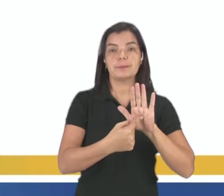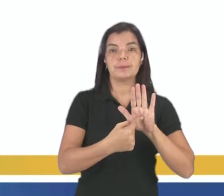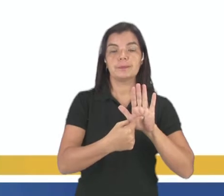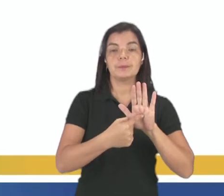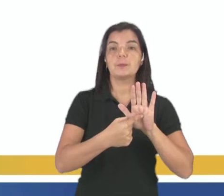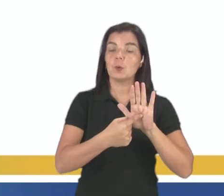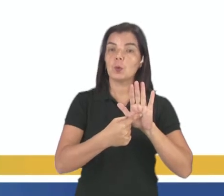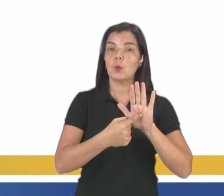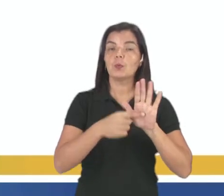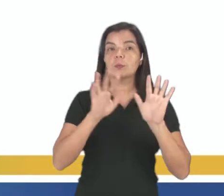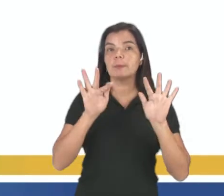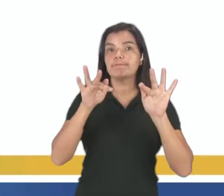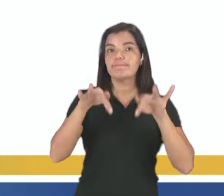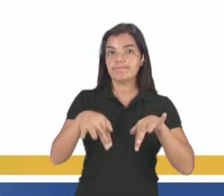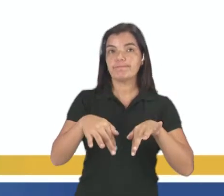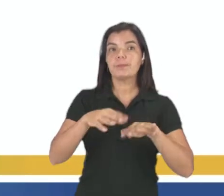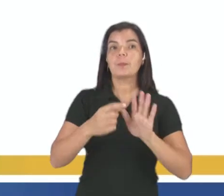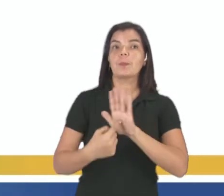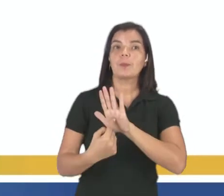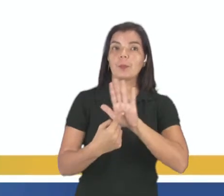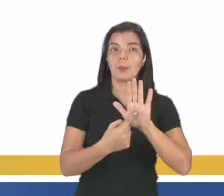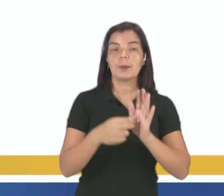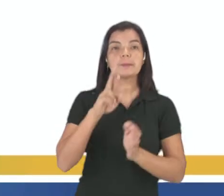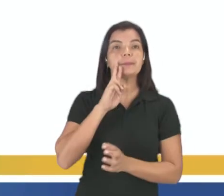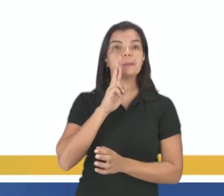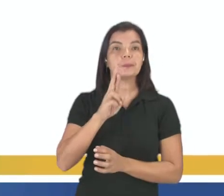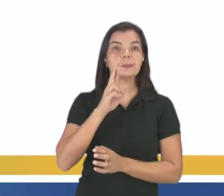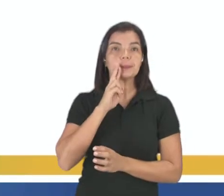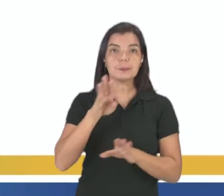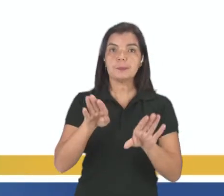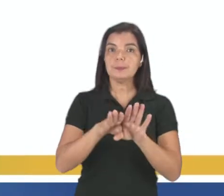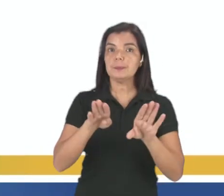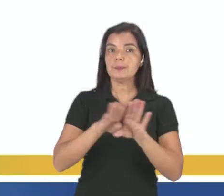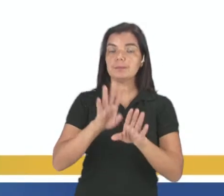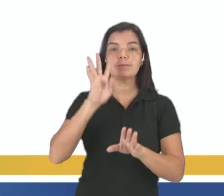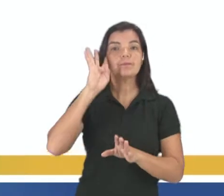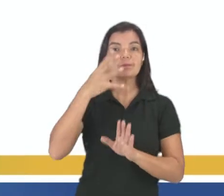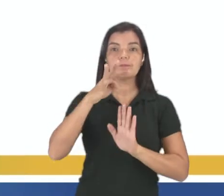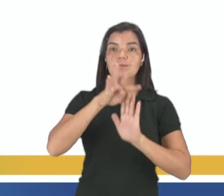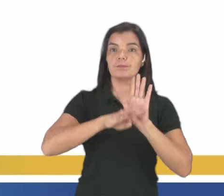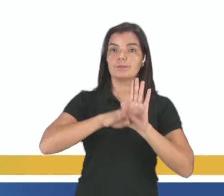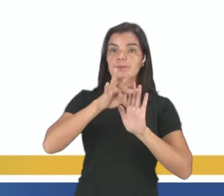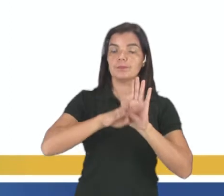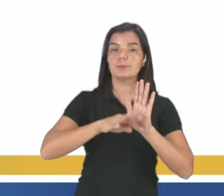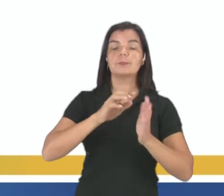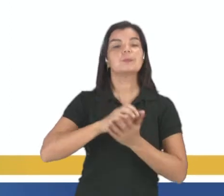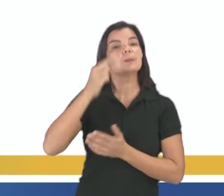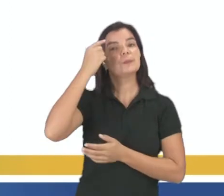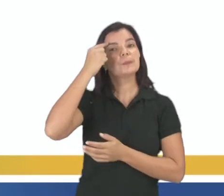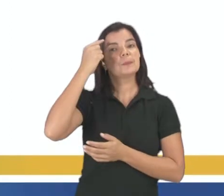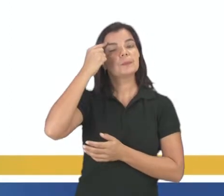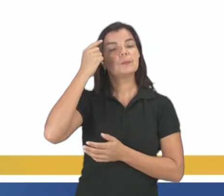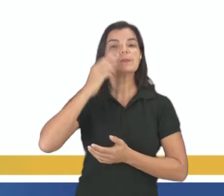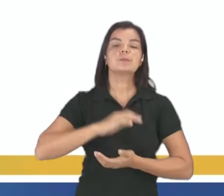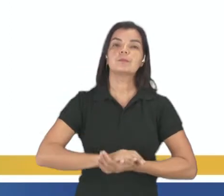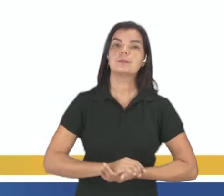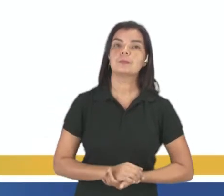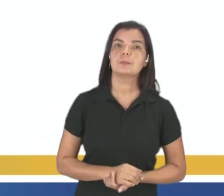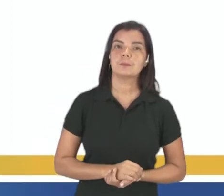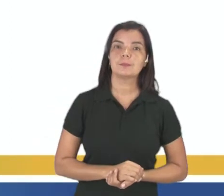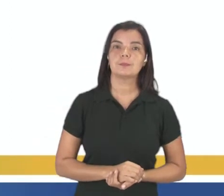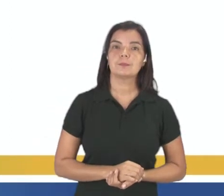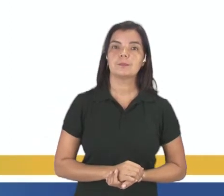con consideraciones que expresen resultado de lo que está siendo pensado e expressado em el